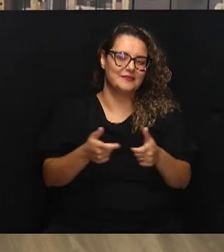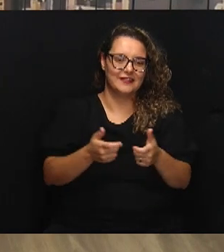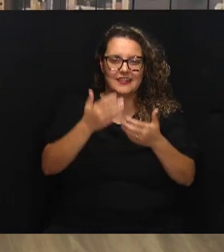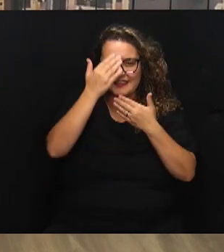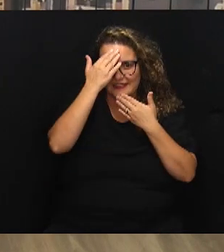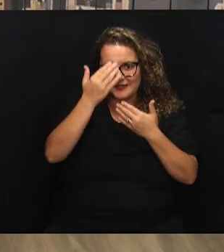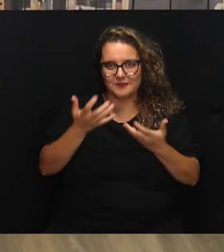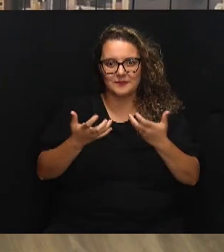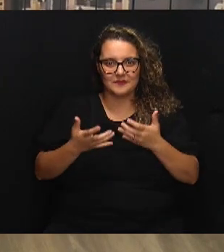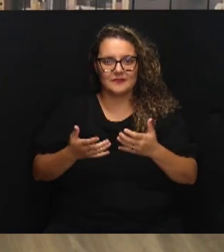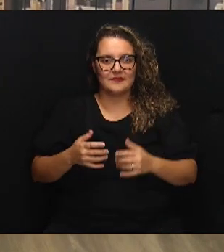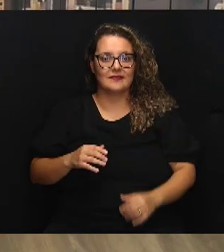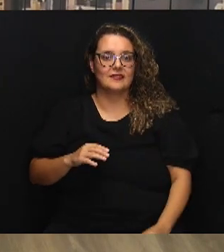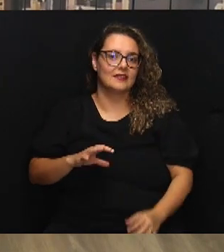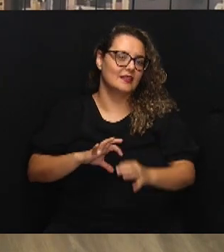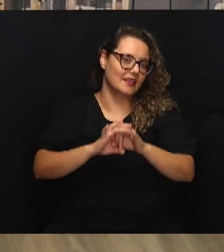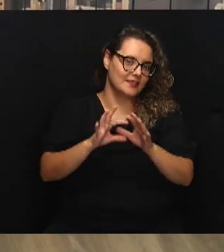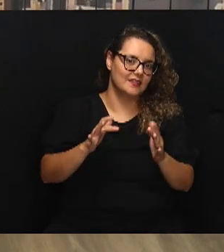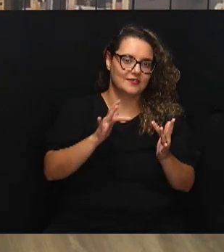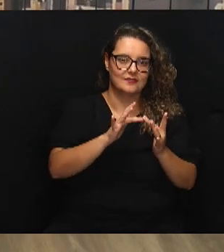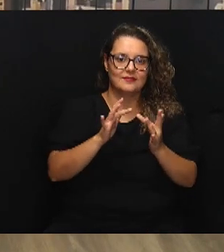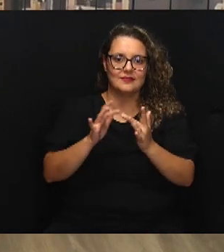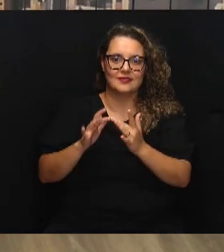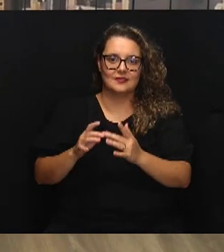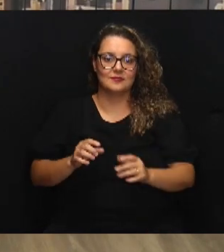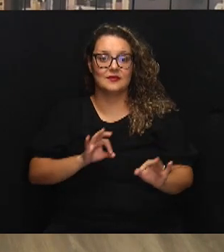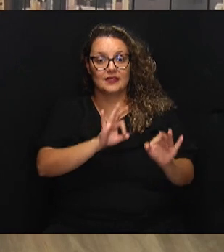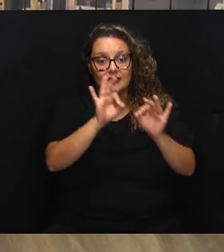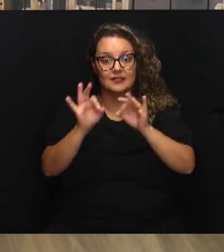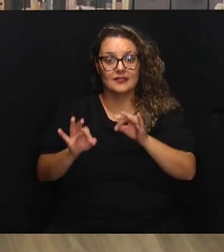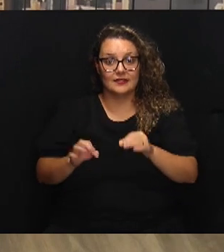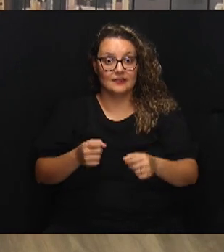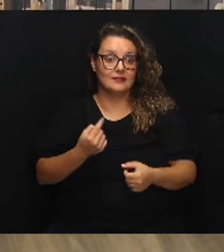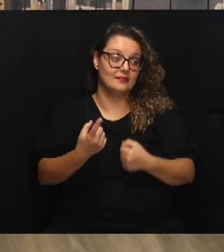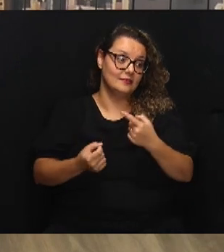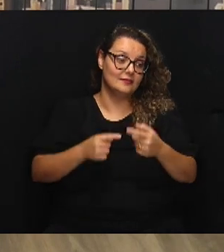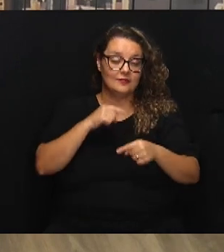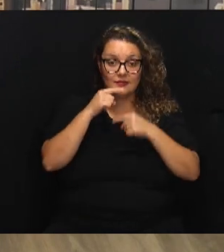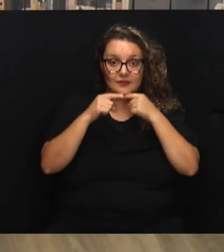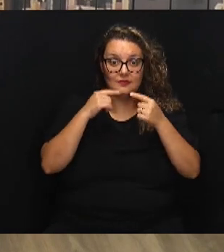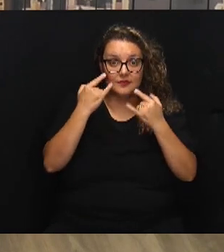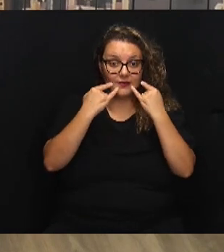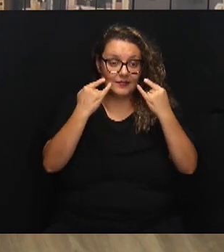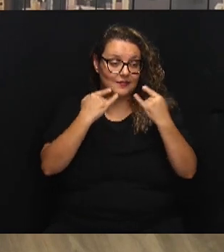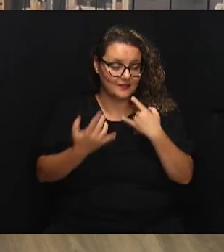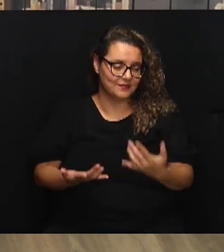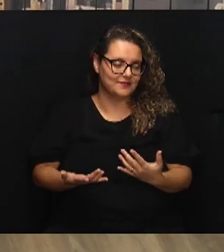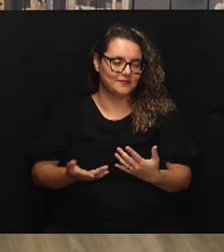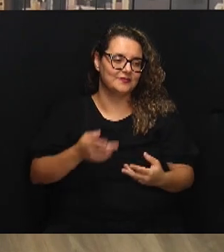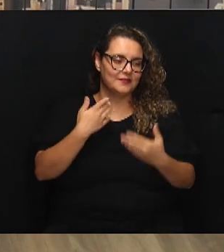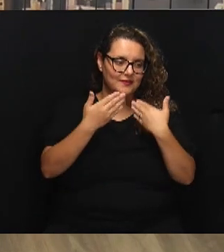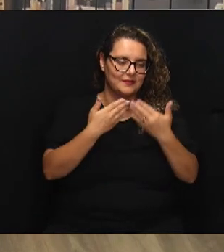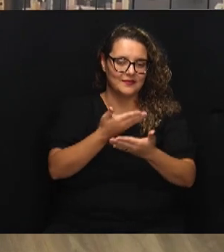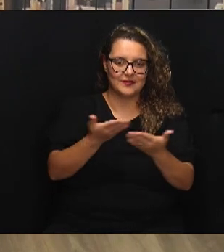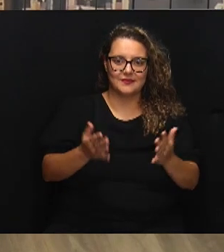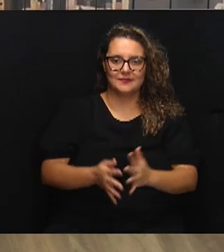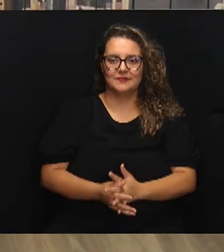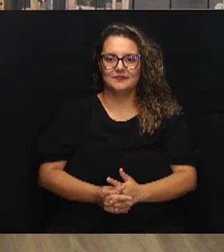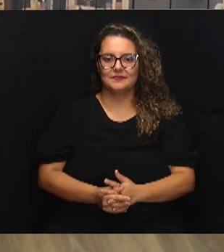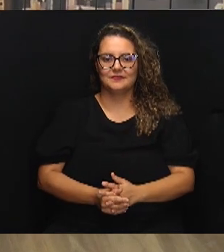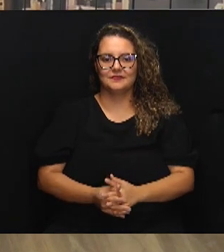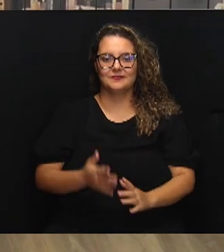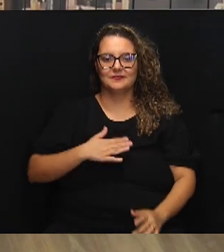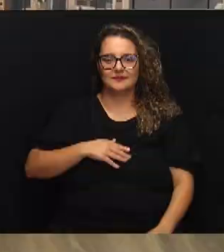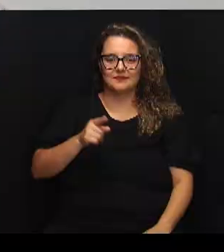tempo é curto, eu agradeço demais. Queria que você deixasse o canal para a gente entrar em contato para quem está assistindo, se tiver interesse, curiosidade de falar